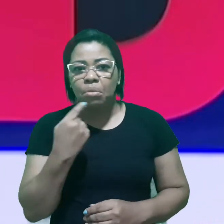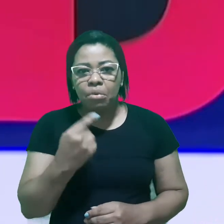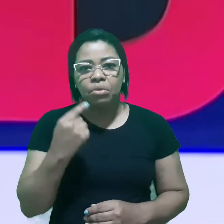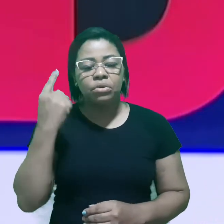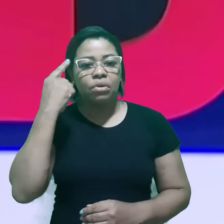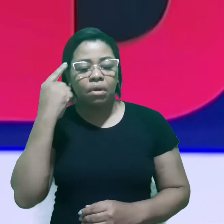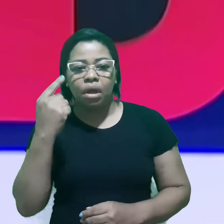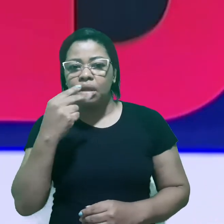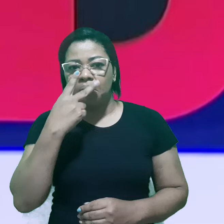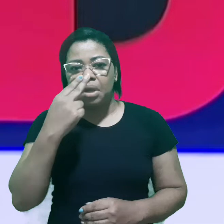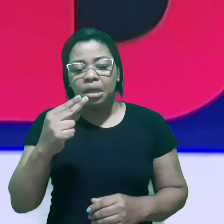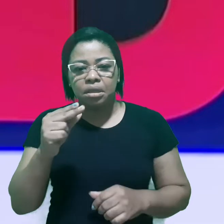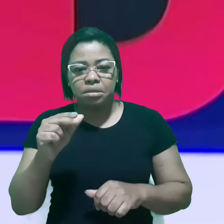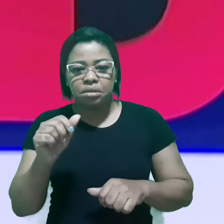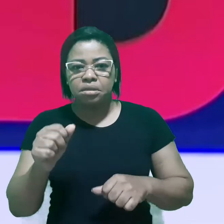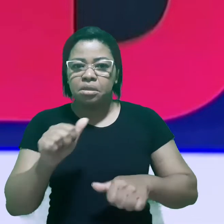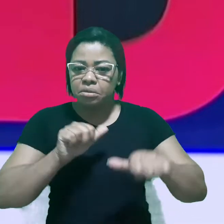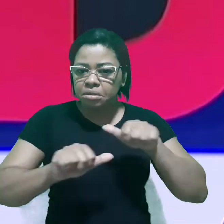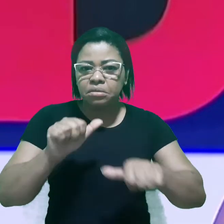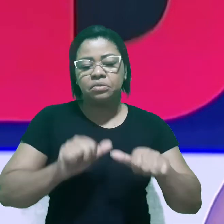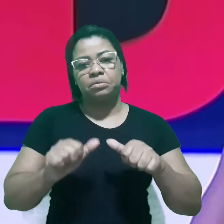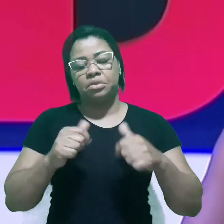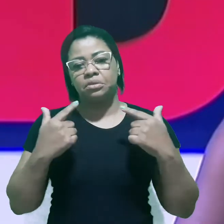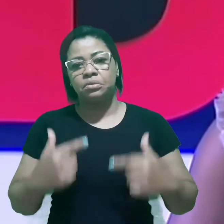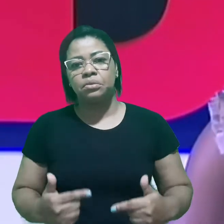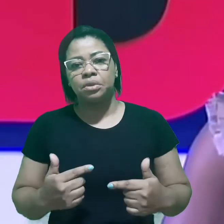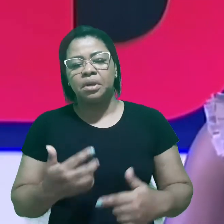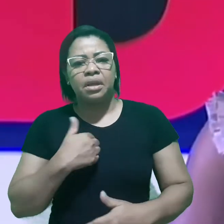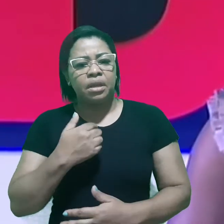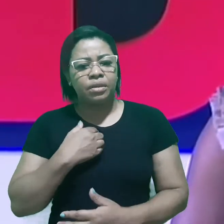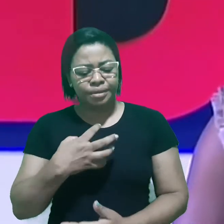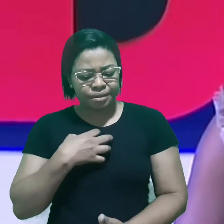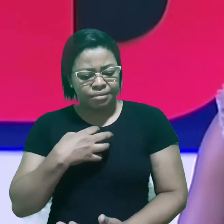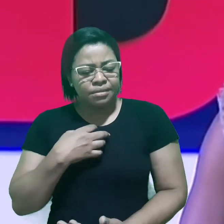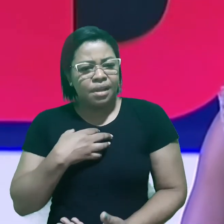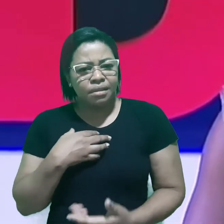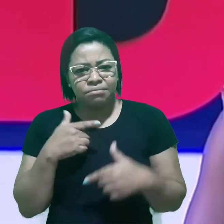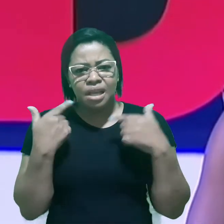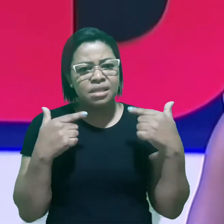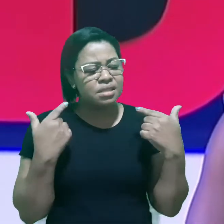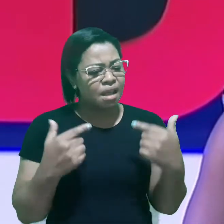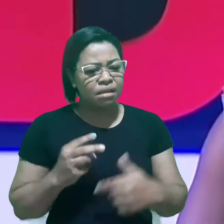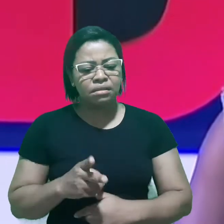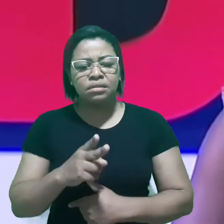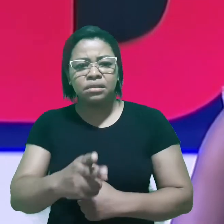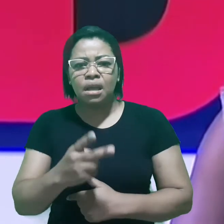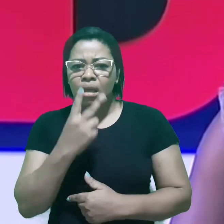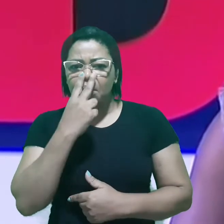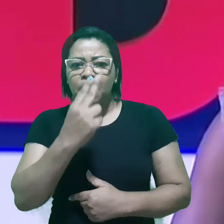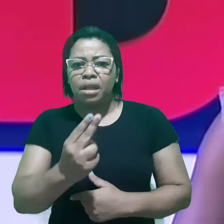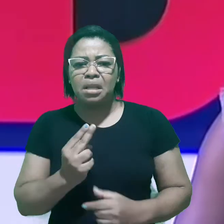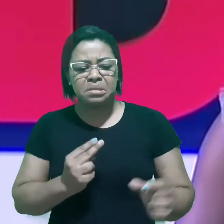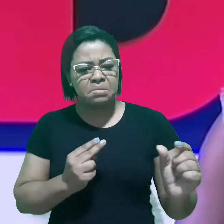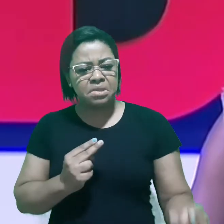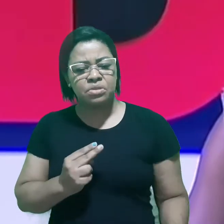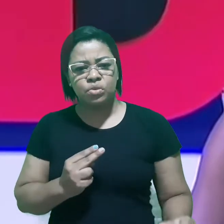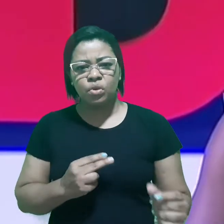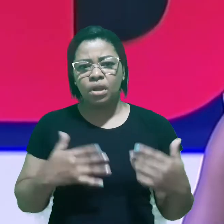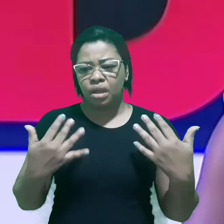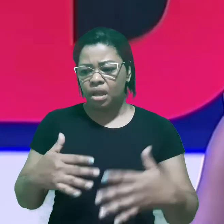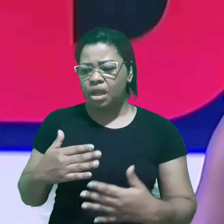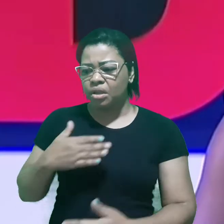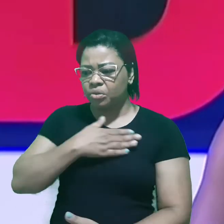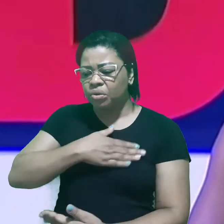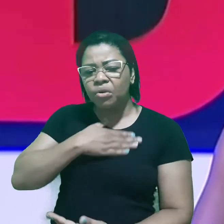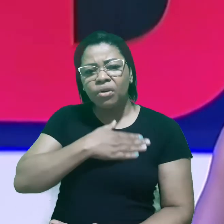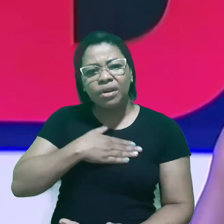vez que leio isso, e alguém deve admirar a imaginação de John Locke. Mas o que é importante sobre sua escrita é que ela representa